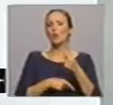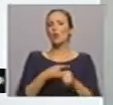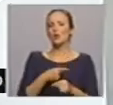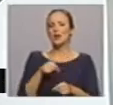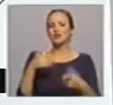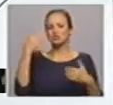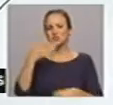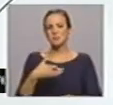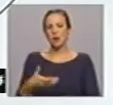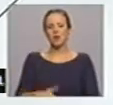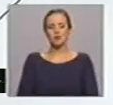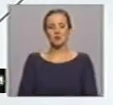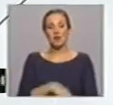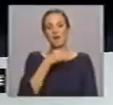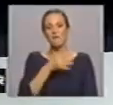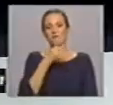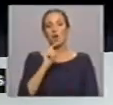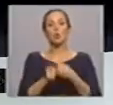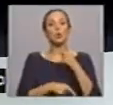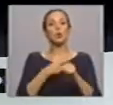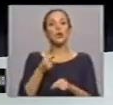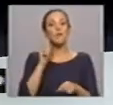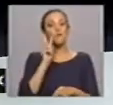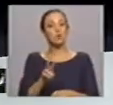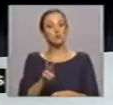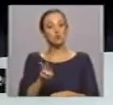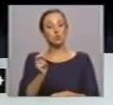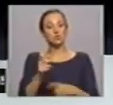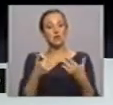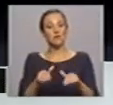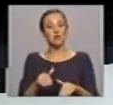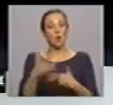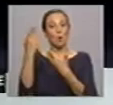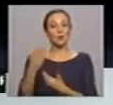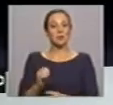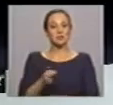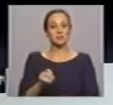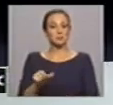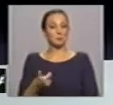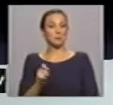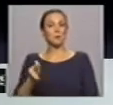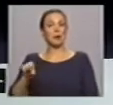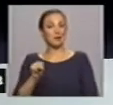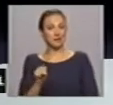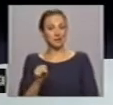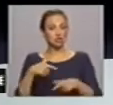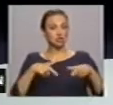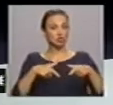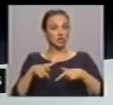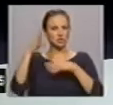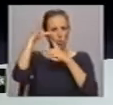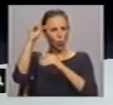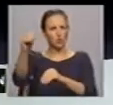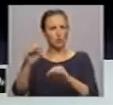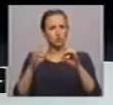esta semana? Precisamente, encontros imediatos, quase do terceiro grau, homenagem a Spielberg, de estrelas e luas. Vamos